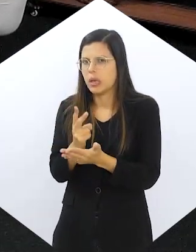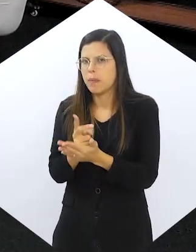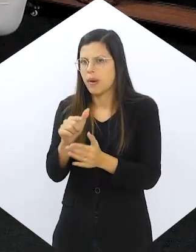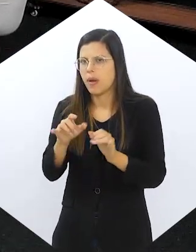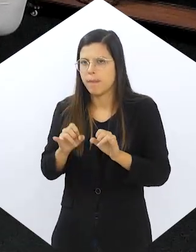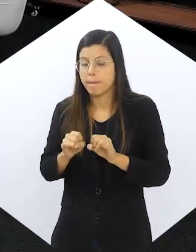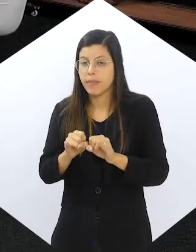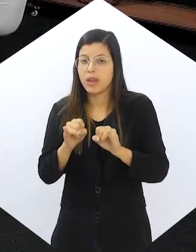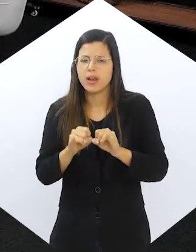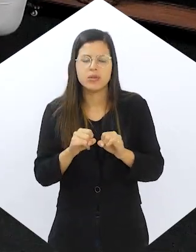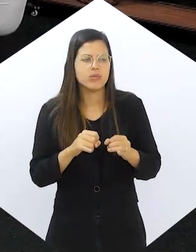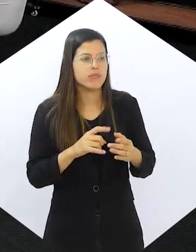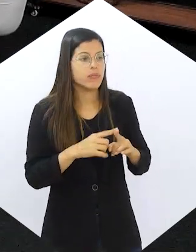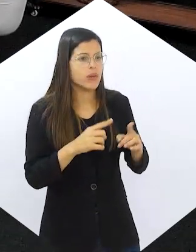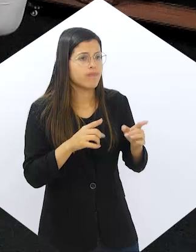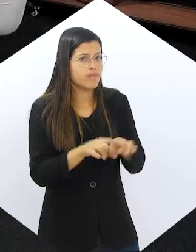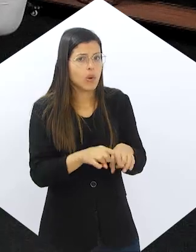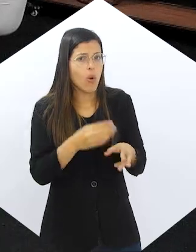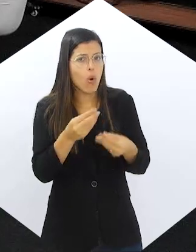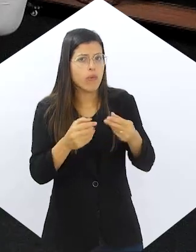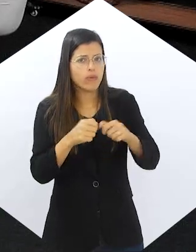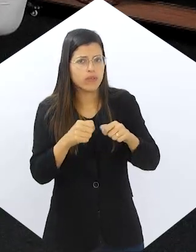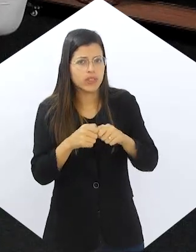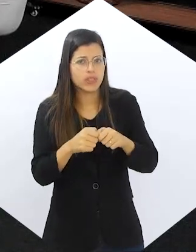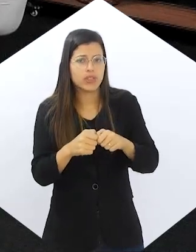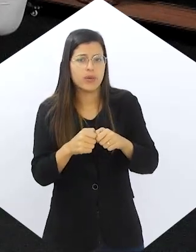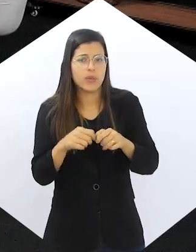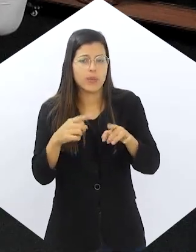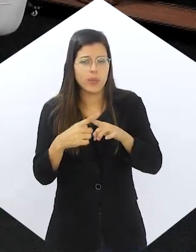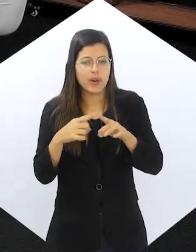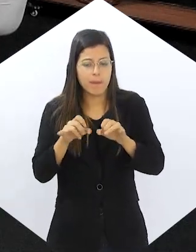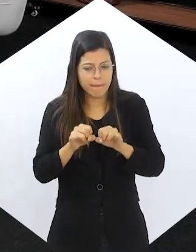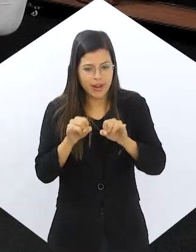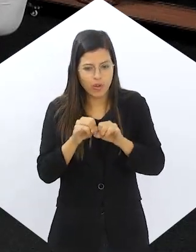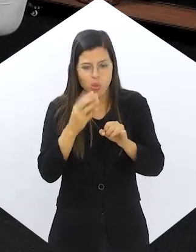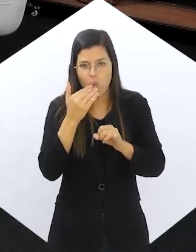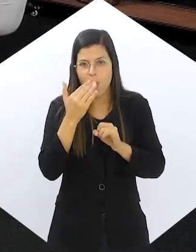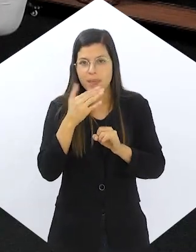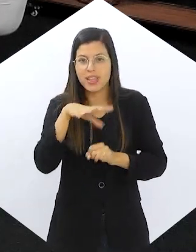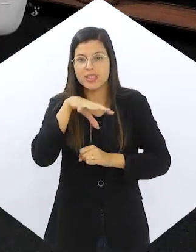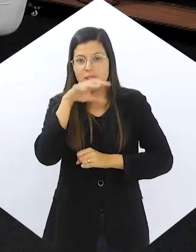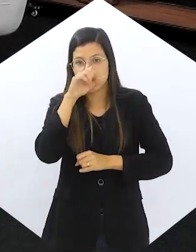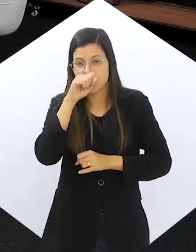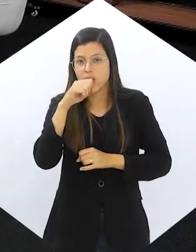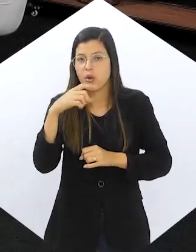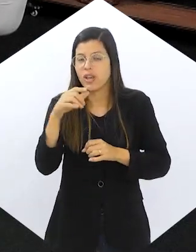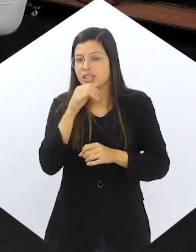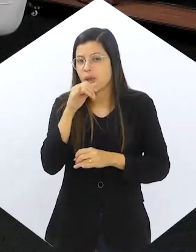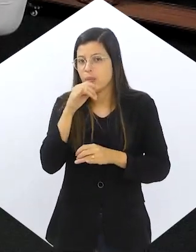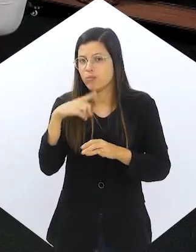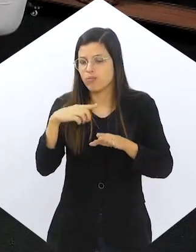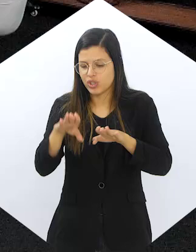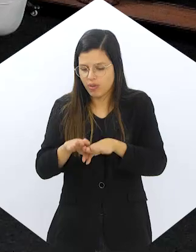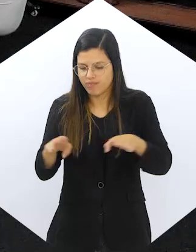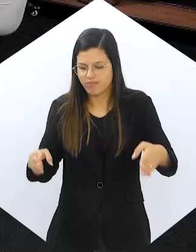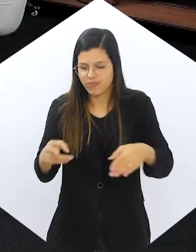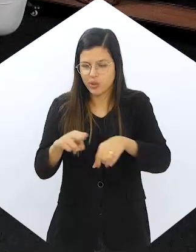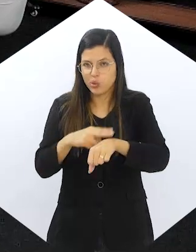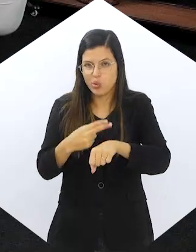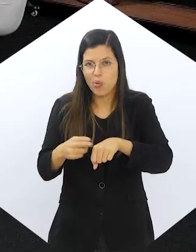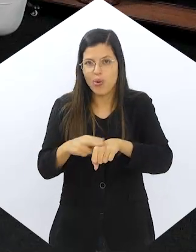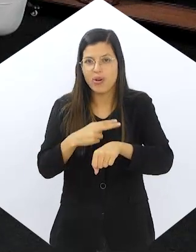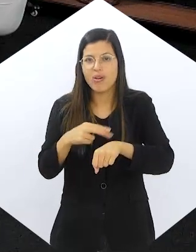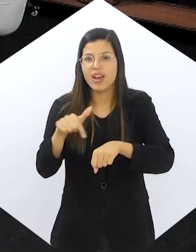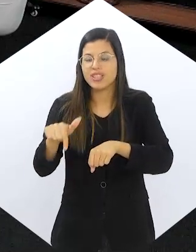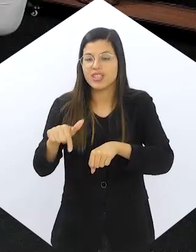também? Supermercado tem muito cheiro de comida, né? Eu tinha um chocolate em cima da minha mesa e ele foi direto na minha sala cheirar o